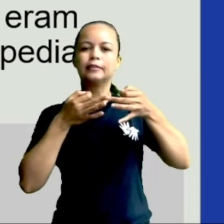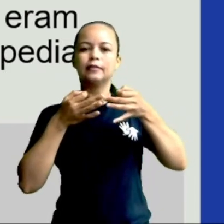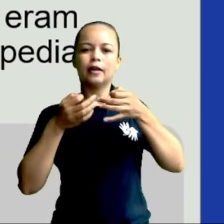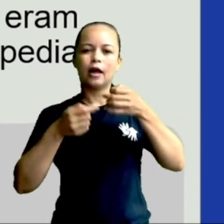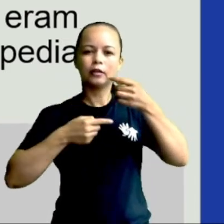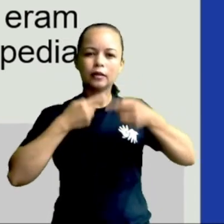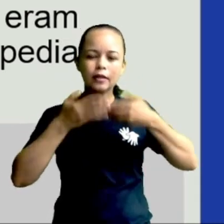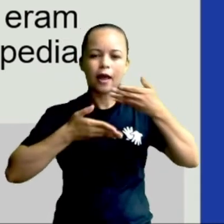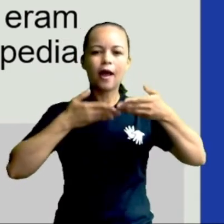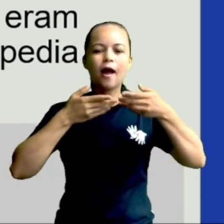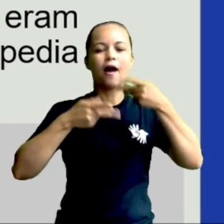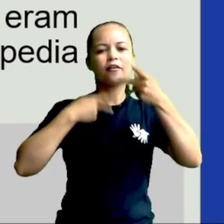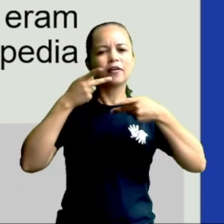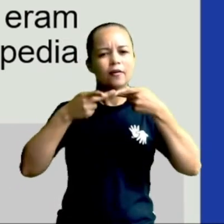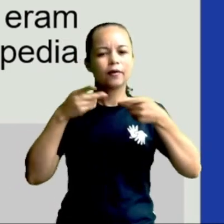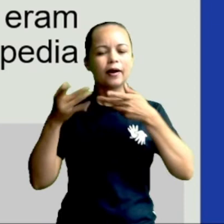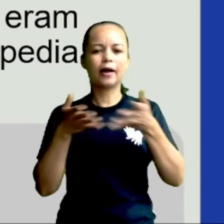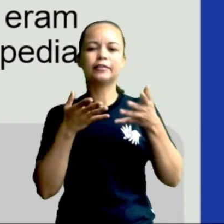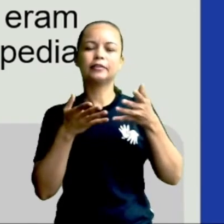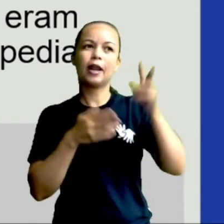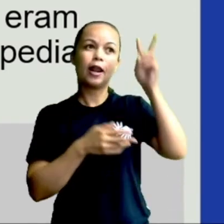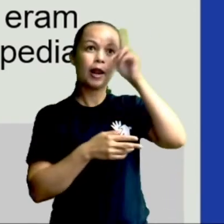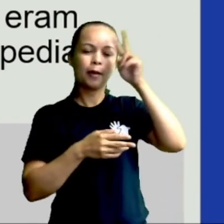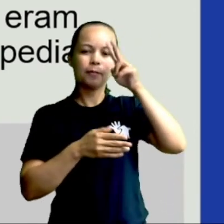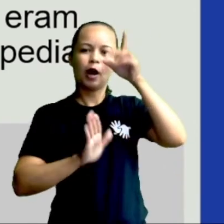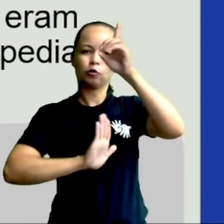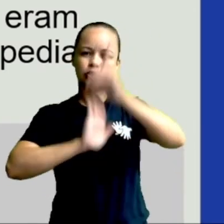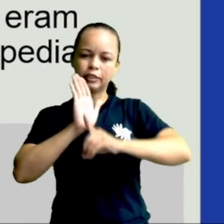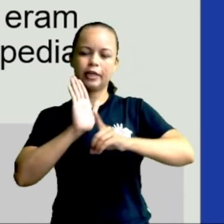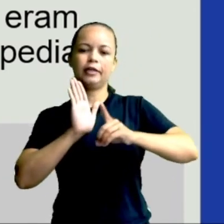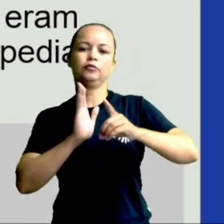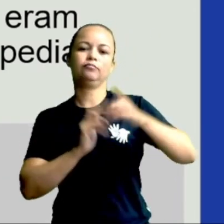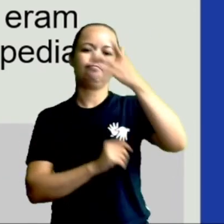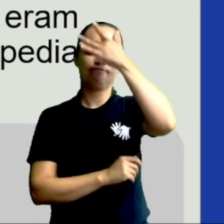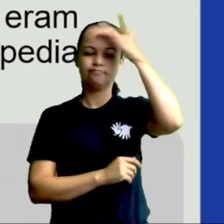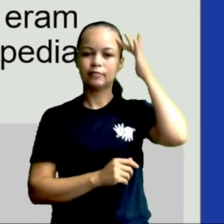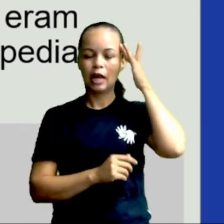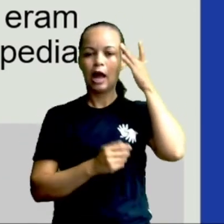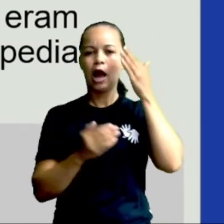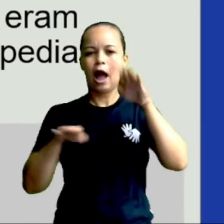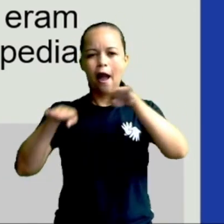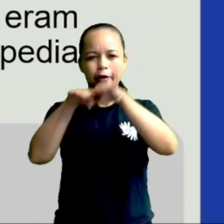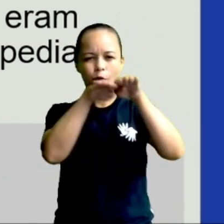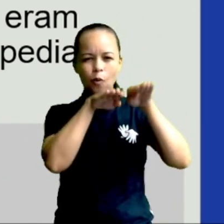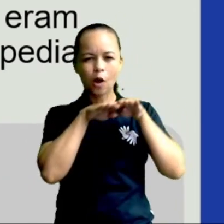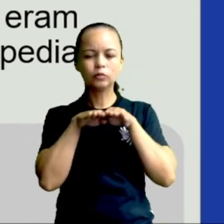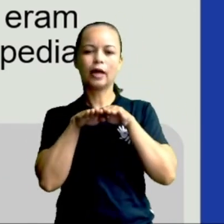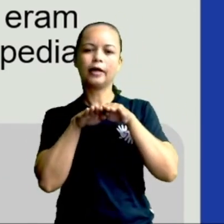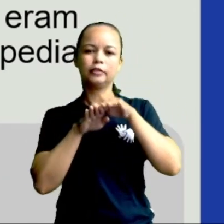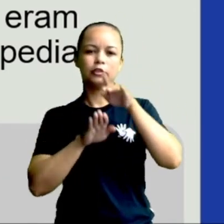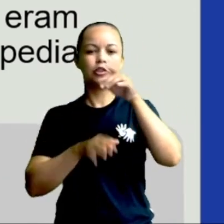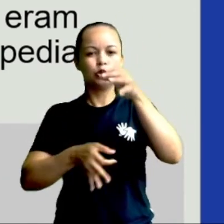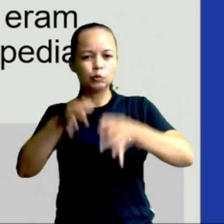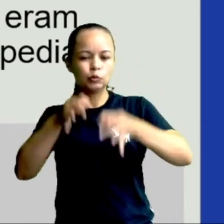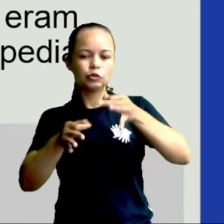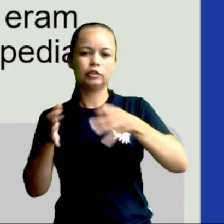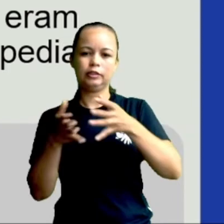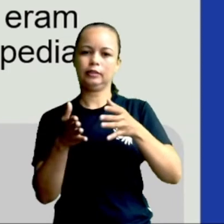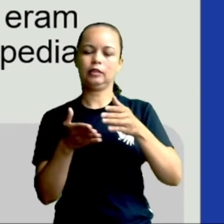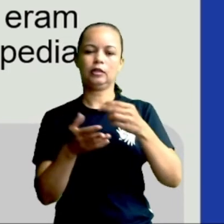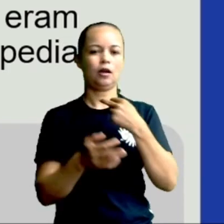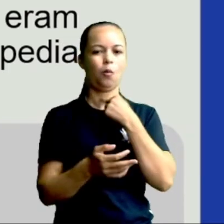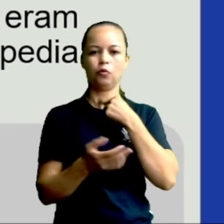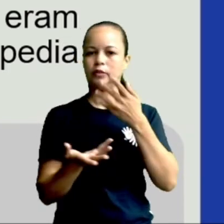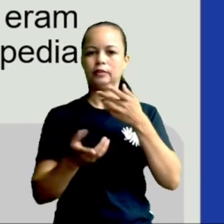dialogasse, que buscasse relembrar o direito das pessoas, a igualdade de justiça, nada disso poderia sair,